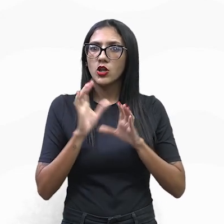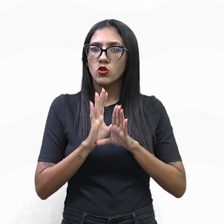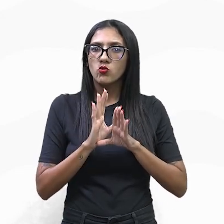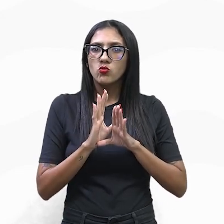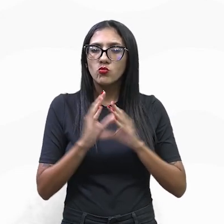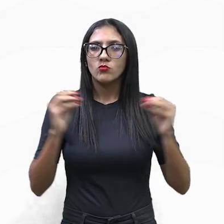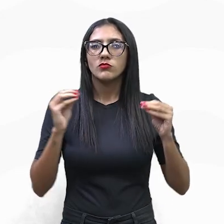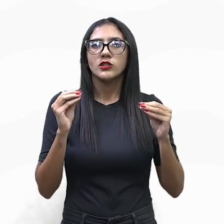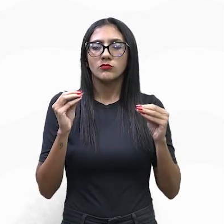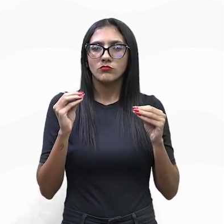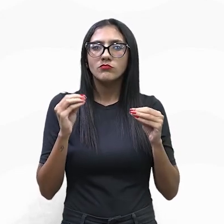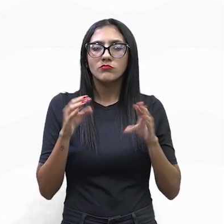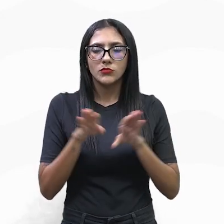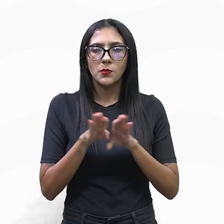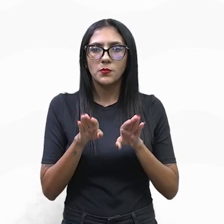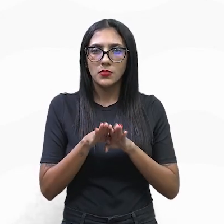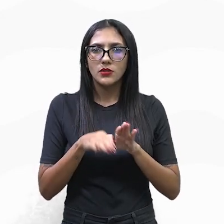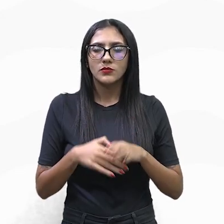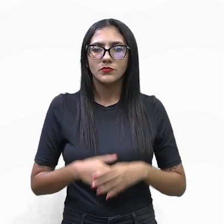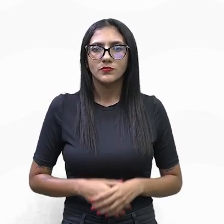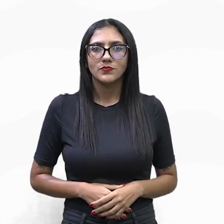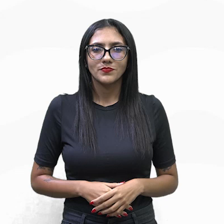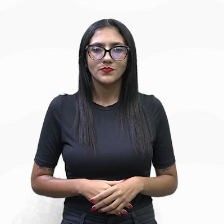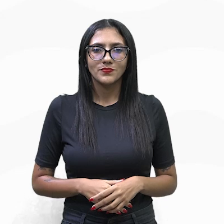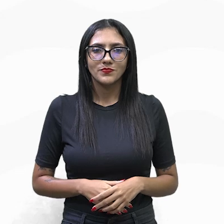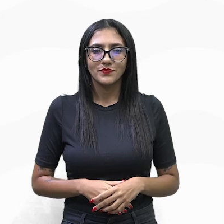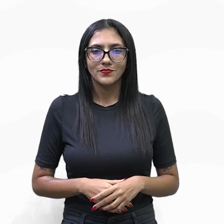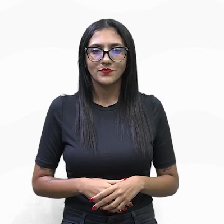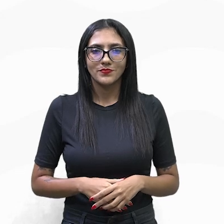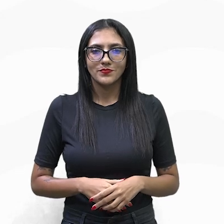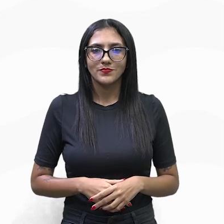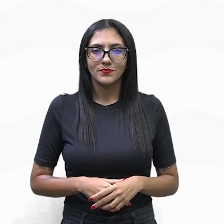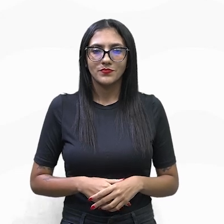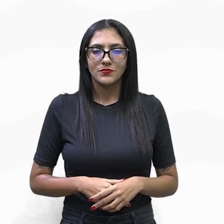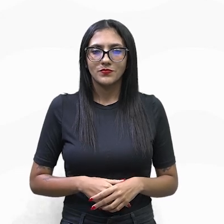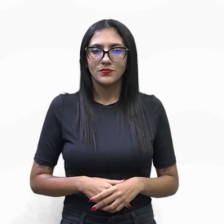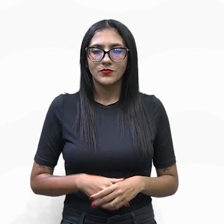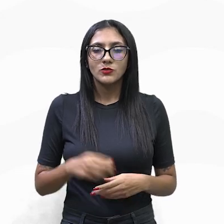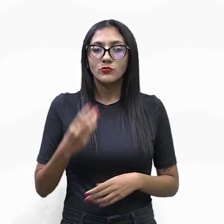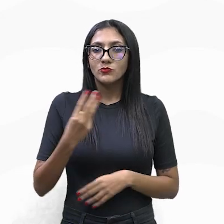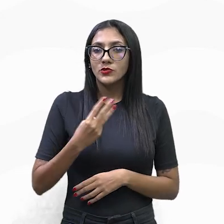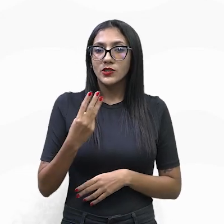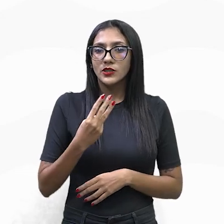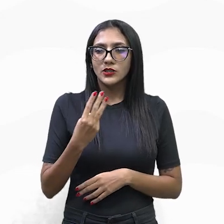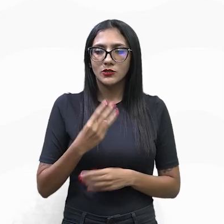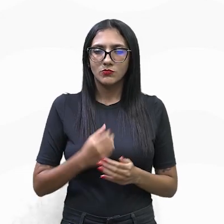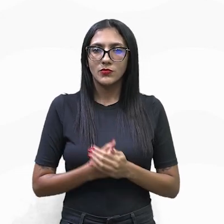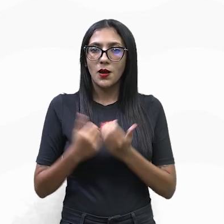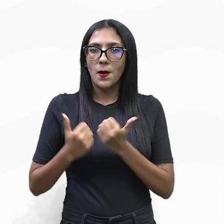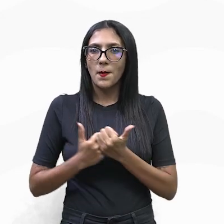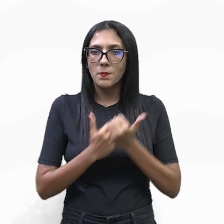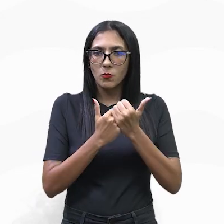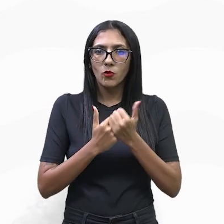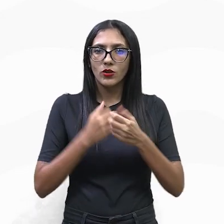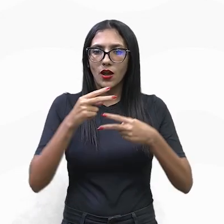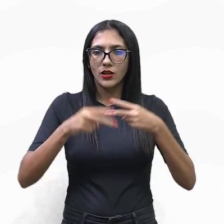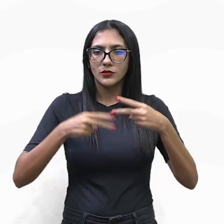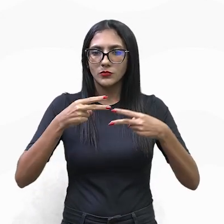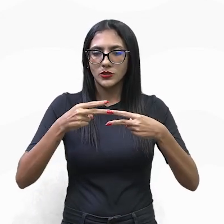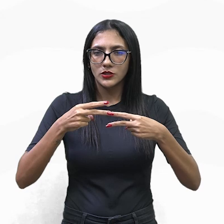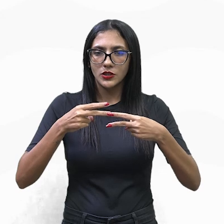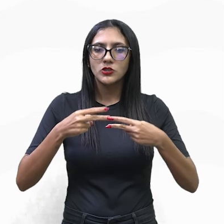de sofrer o processo de automação. Aí seguido aí pelo assistente administrativo,